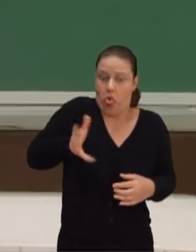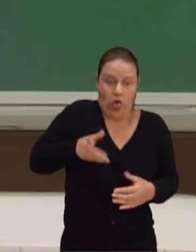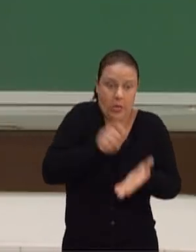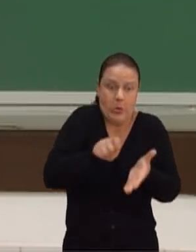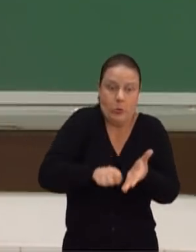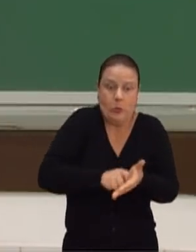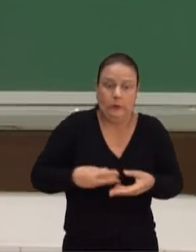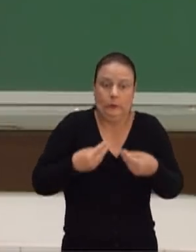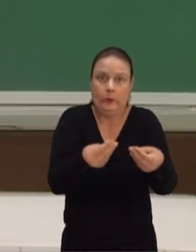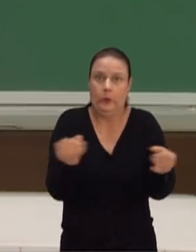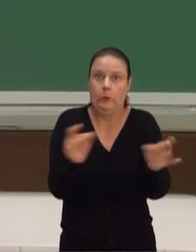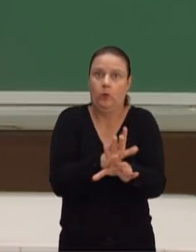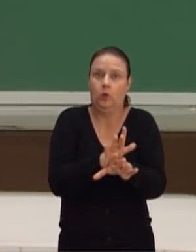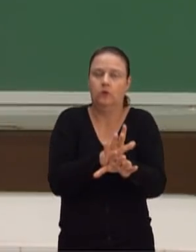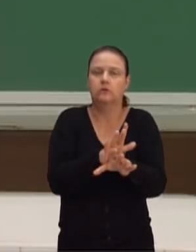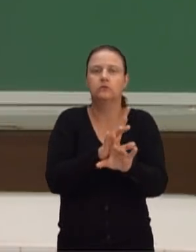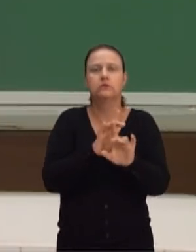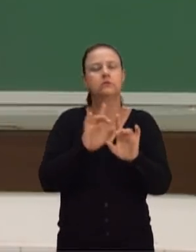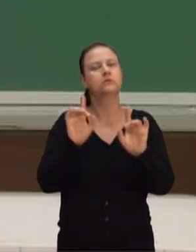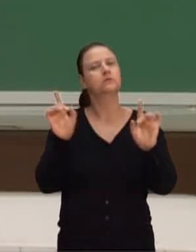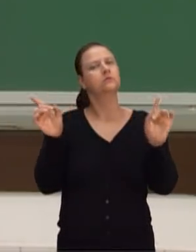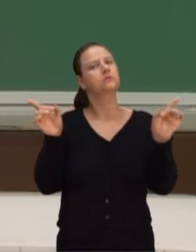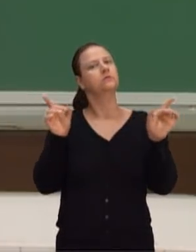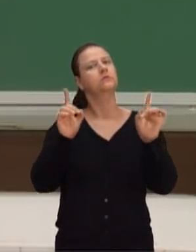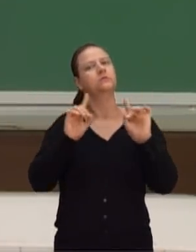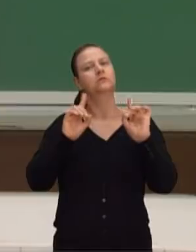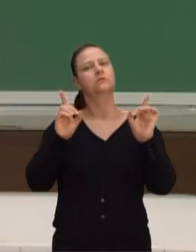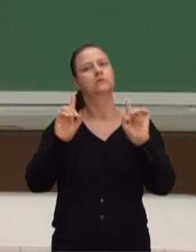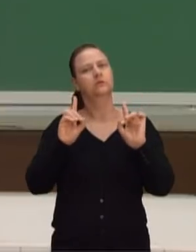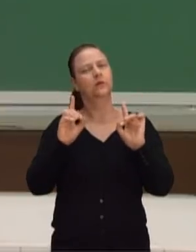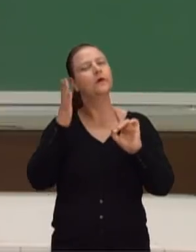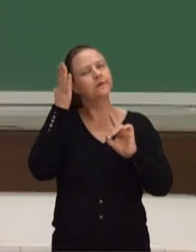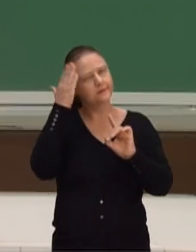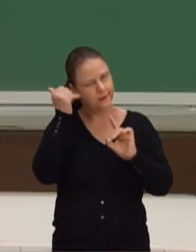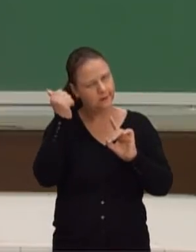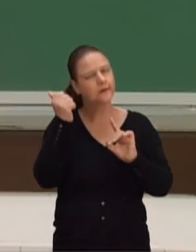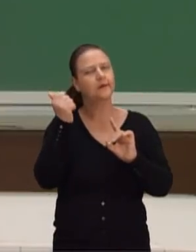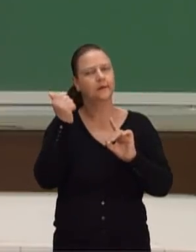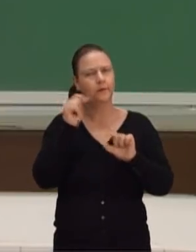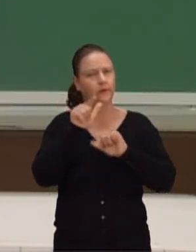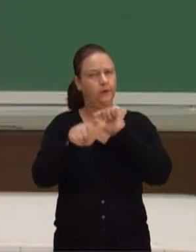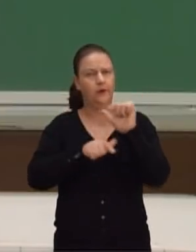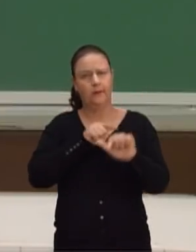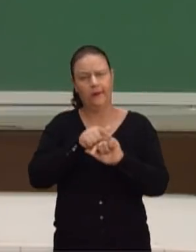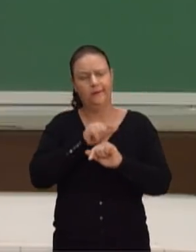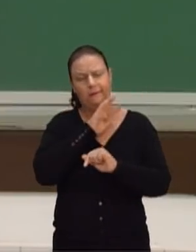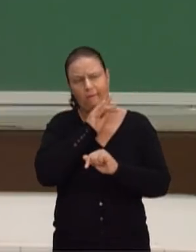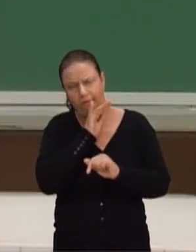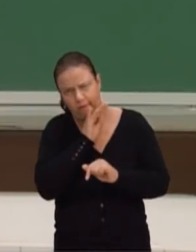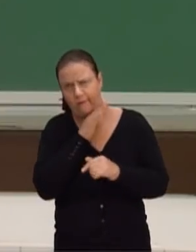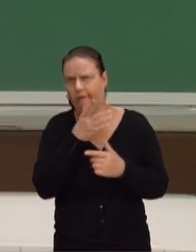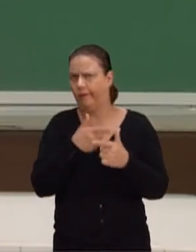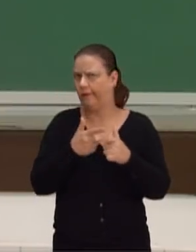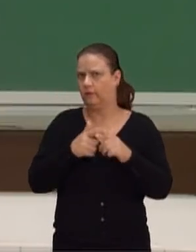jeito entregar para a professora. Não. Você sabe que o trabalho não vai ser bom, né? Não se sabe.